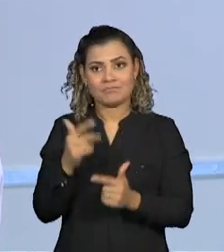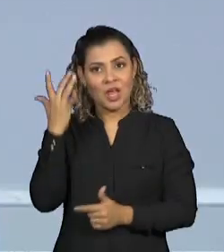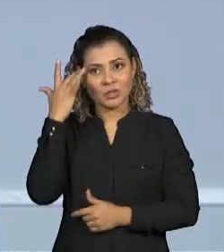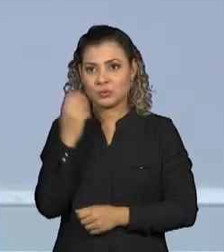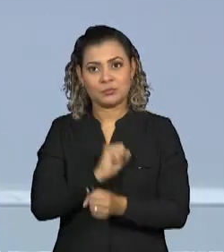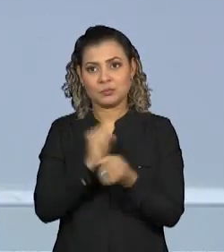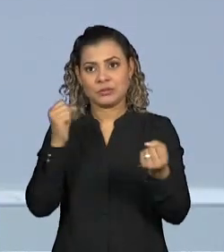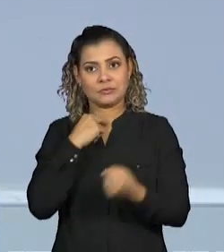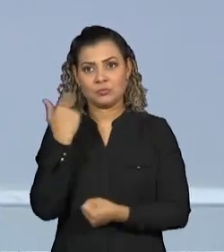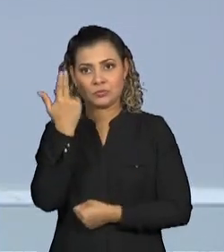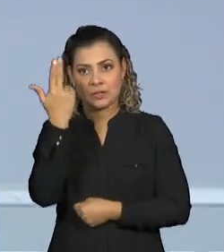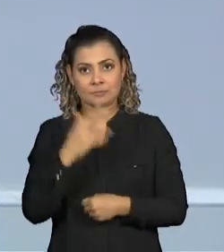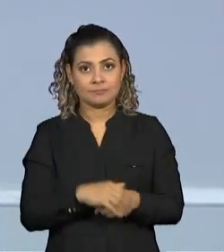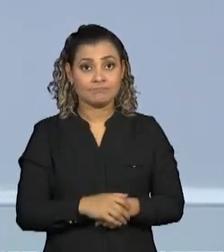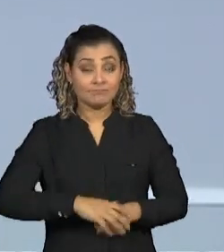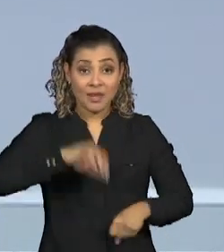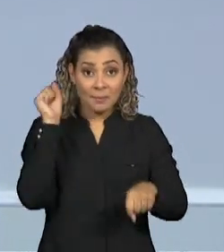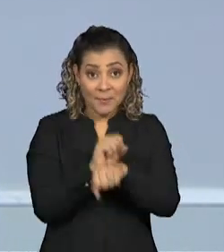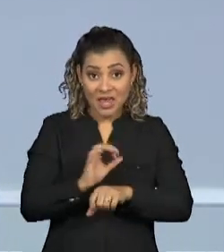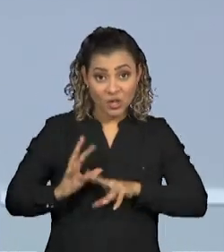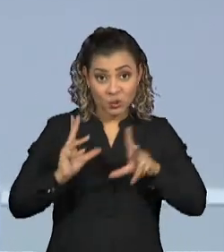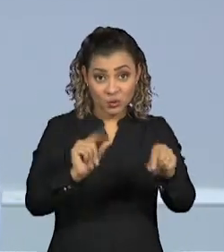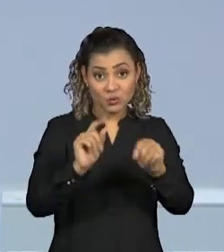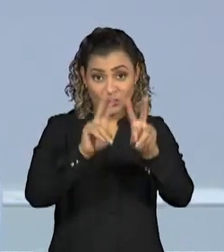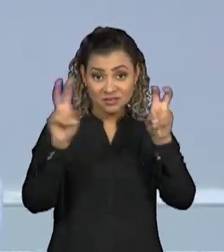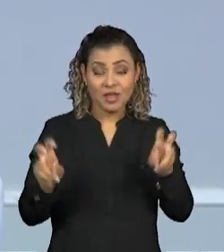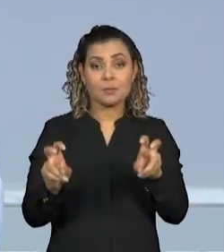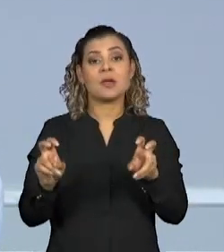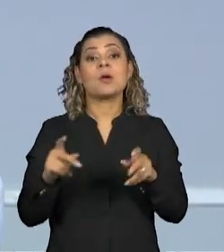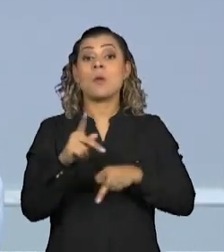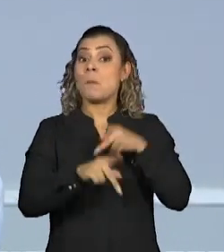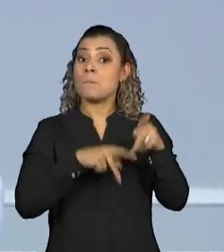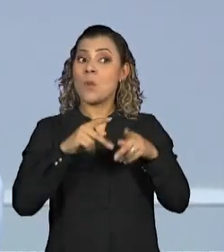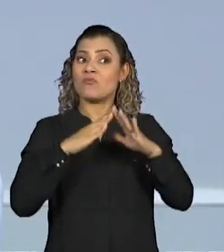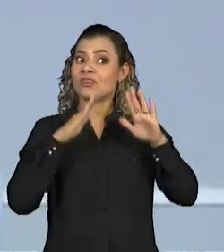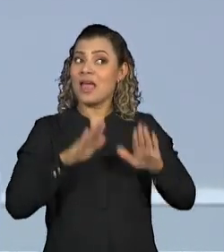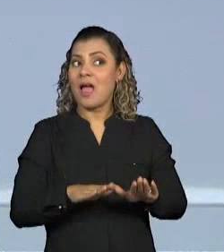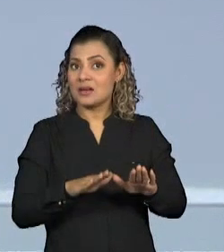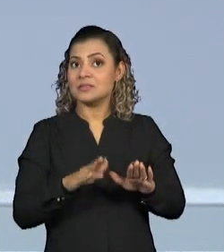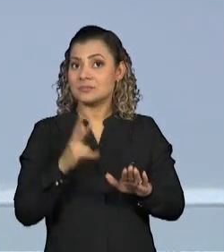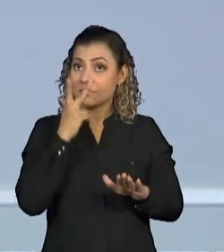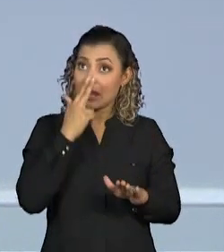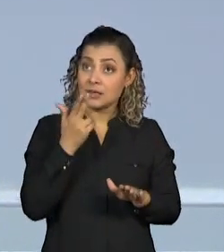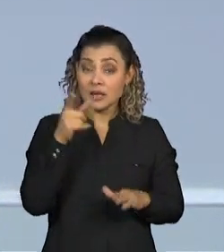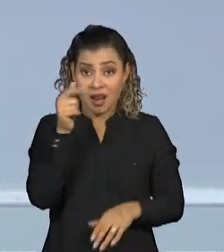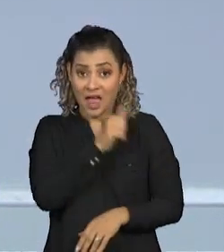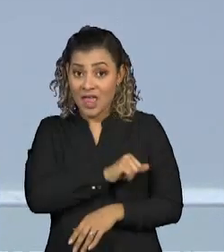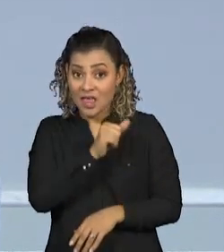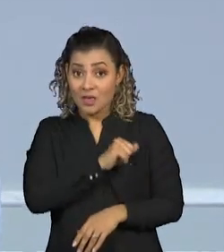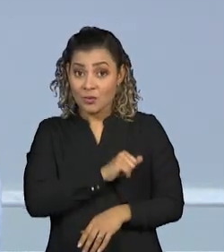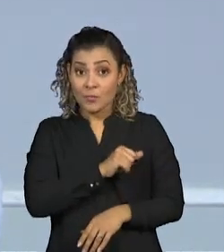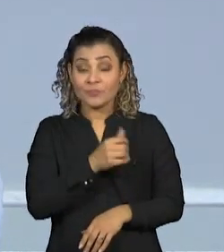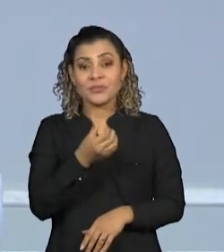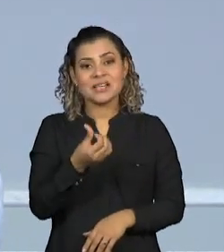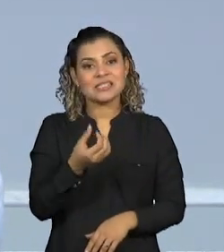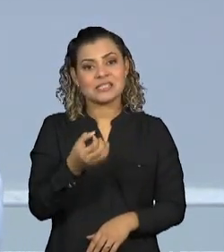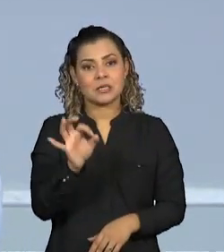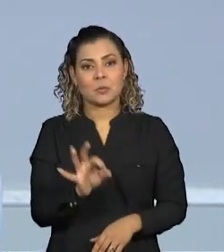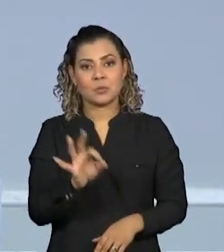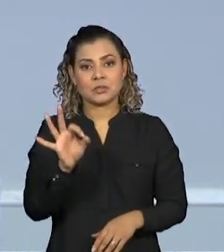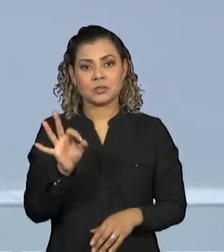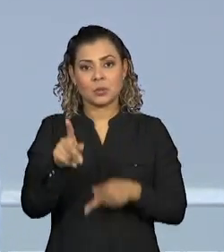Marcelo. Do lockdown, teoricamente, mantém a população em casa. No Rio de Janeiro, 60% da